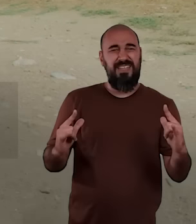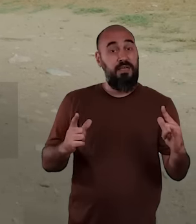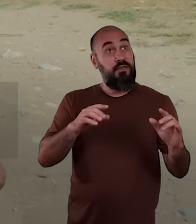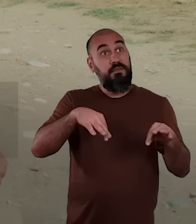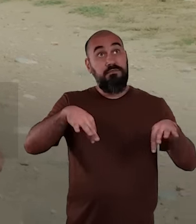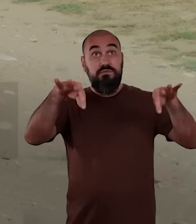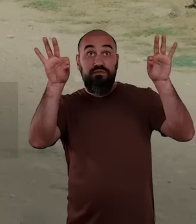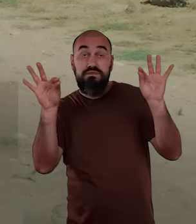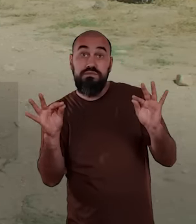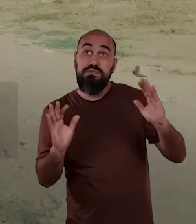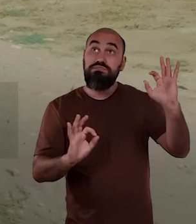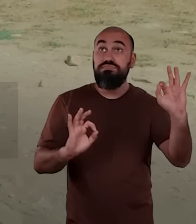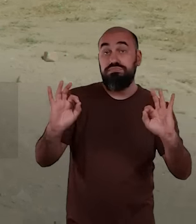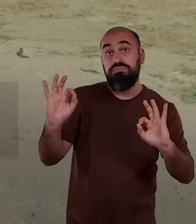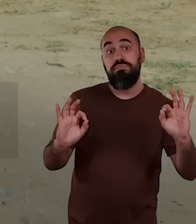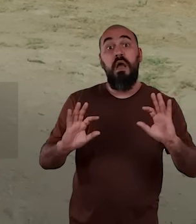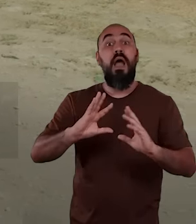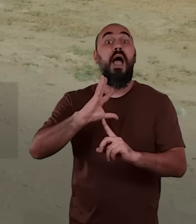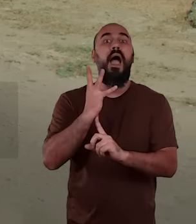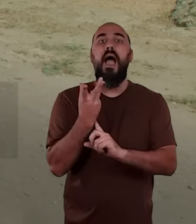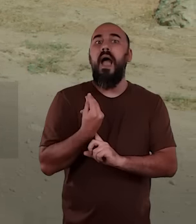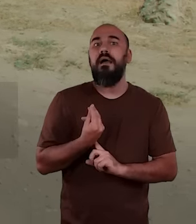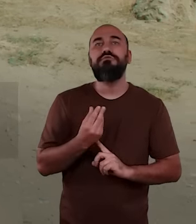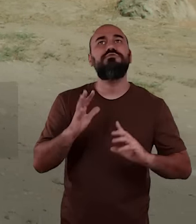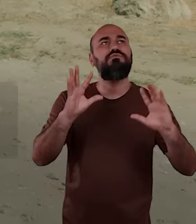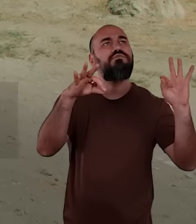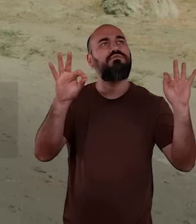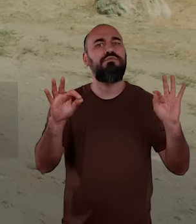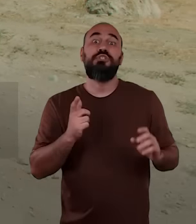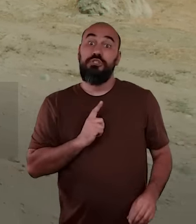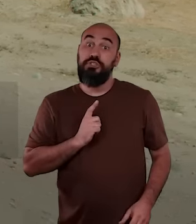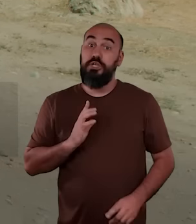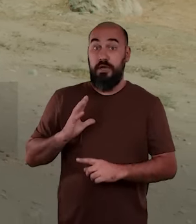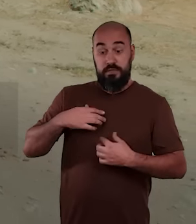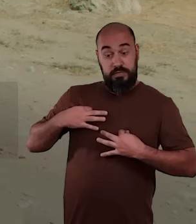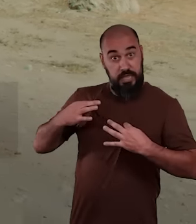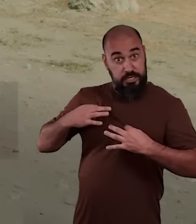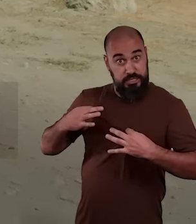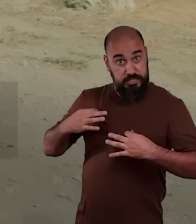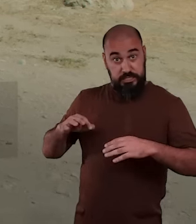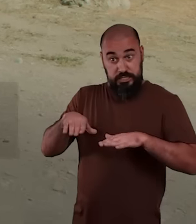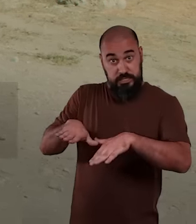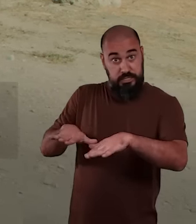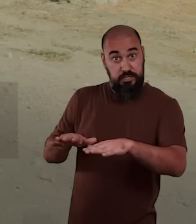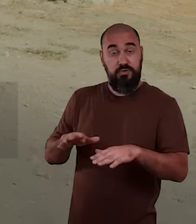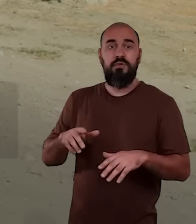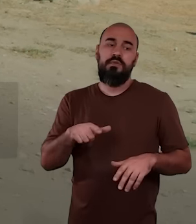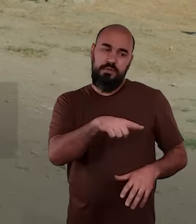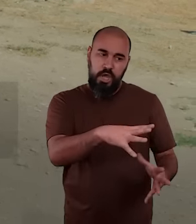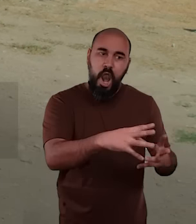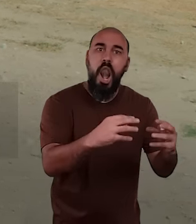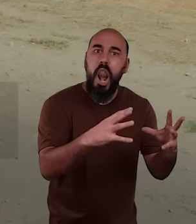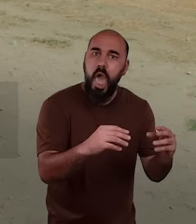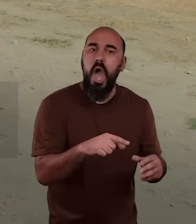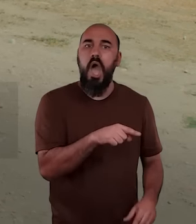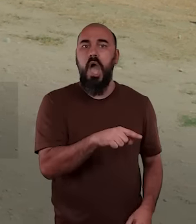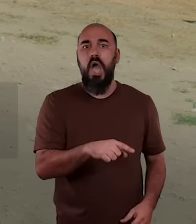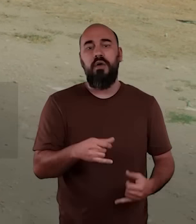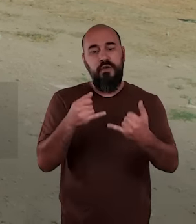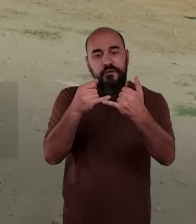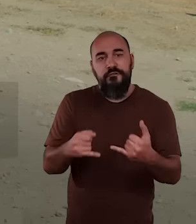de produzir tendas? Então era uma cidade que produzia tecidos, produzia lã, produzia